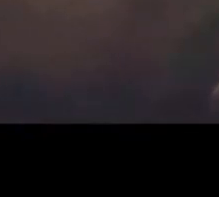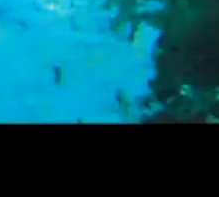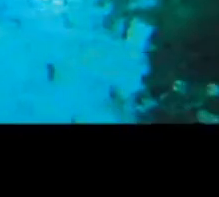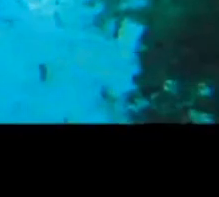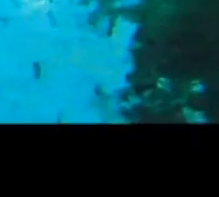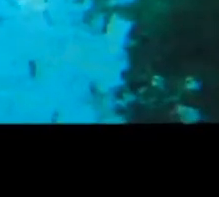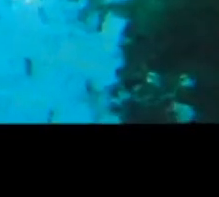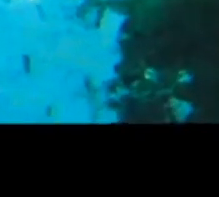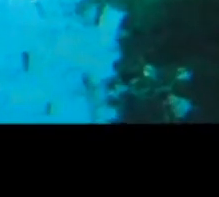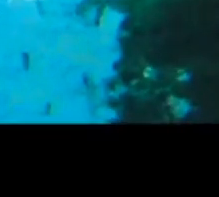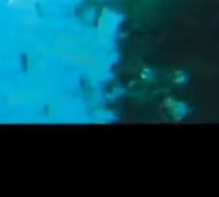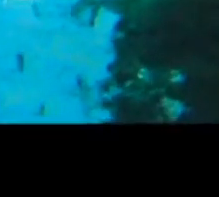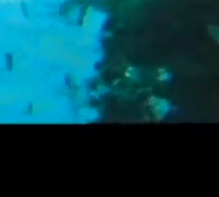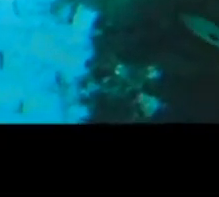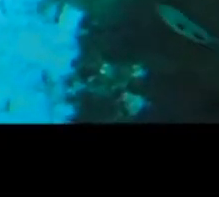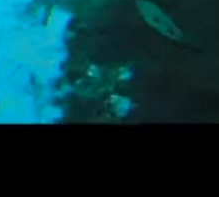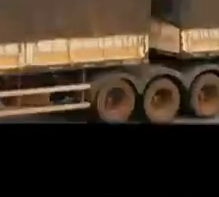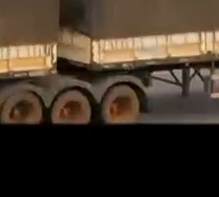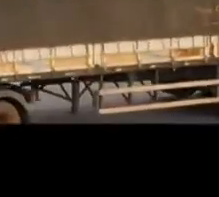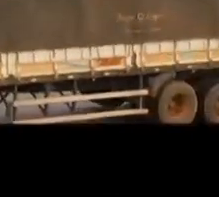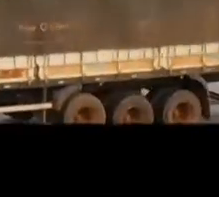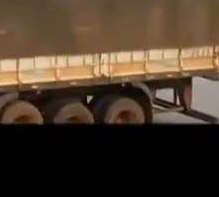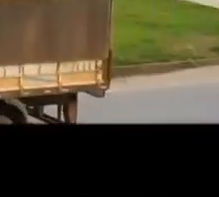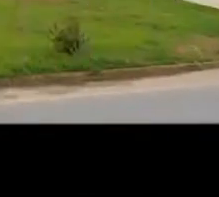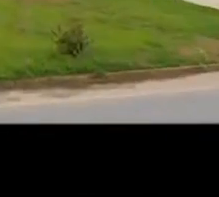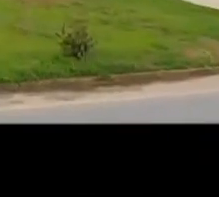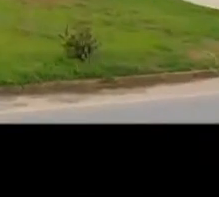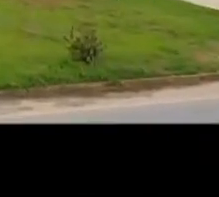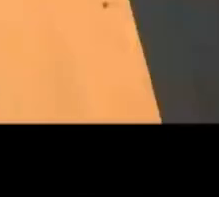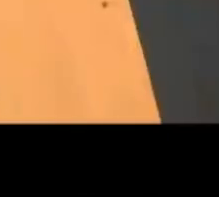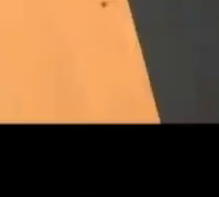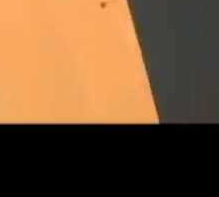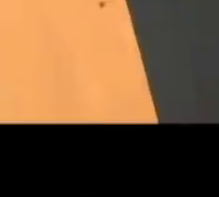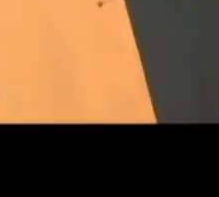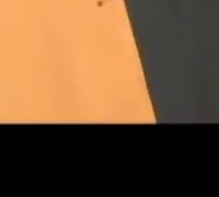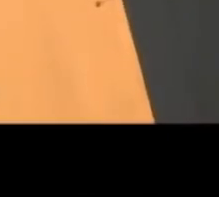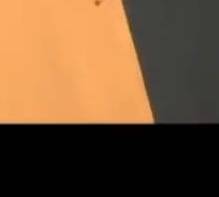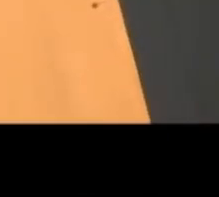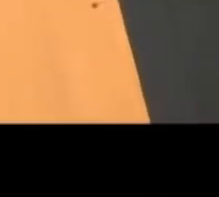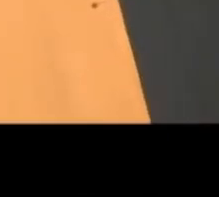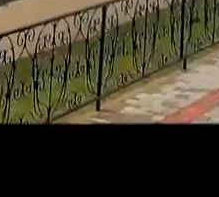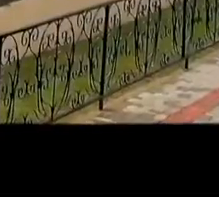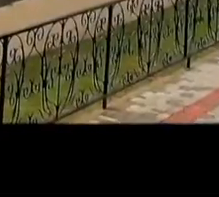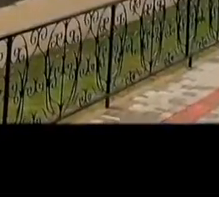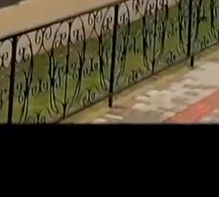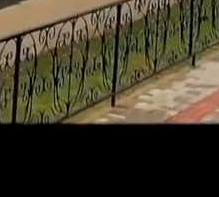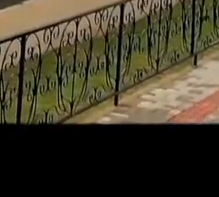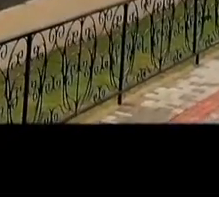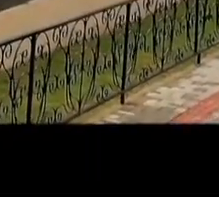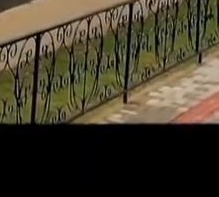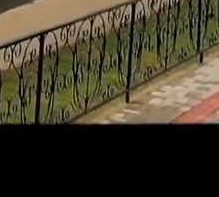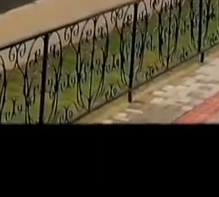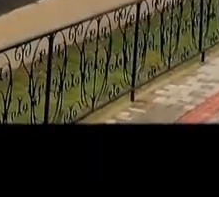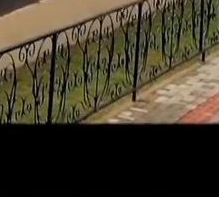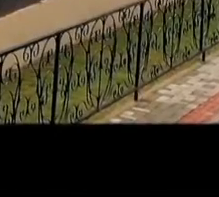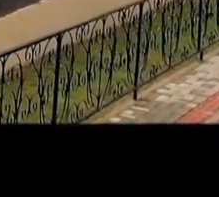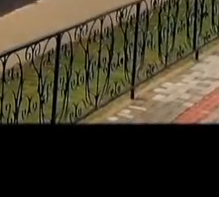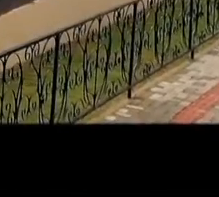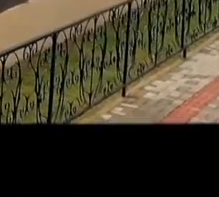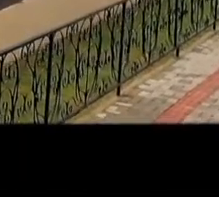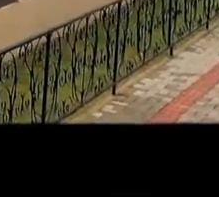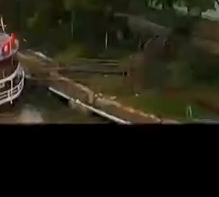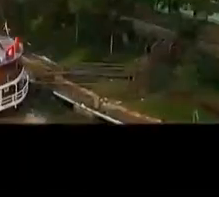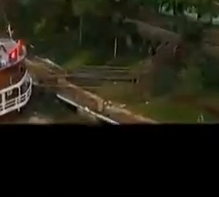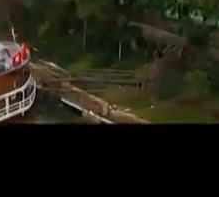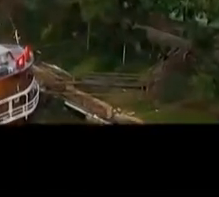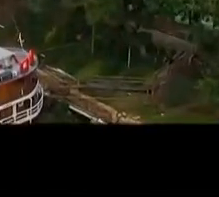natal. Chova o céu dos teus dons o tesouro, sobre ti, bela terra